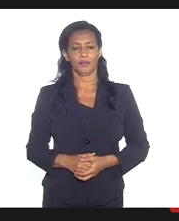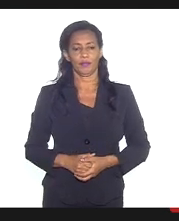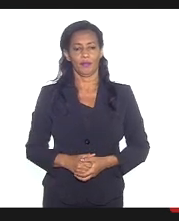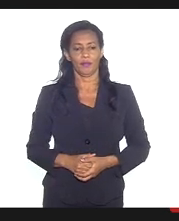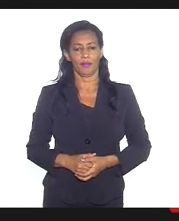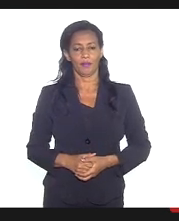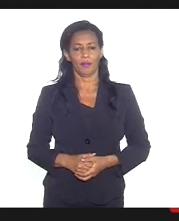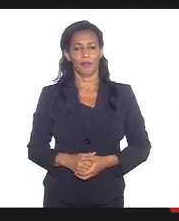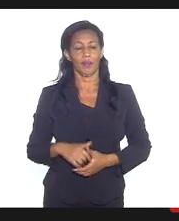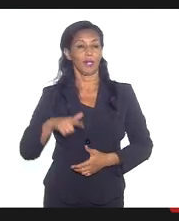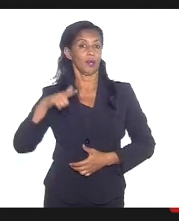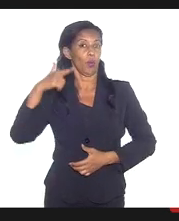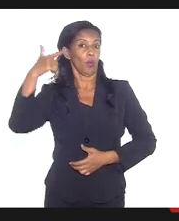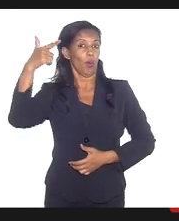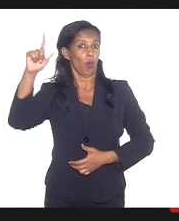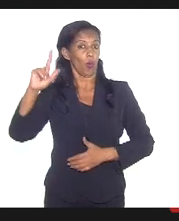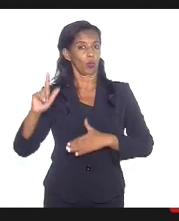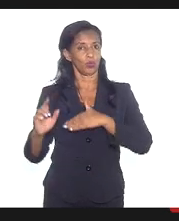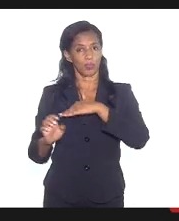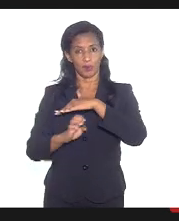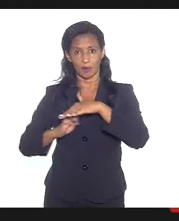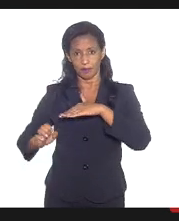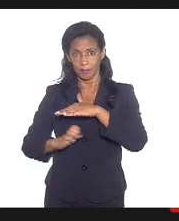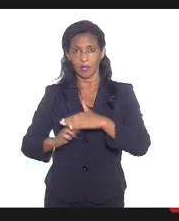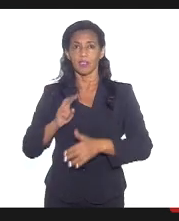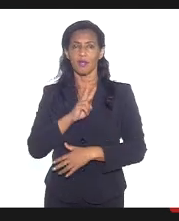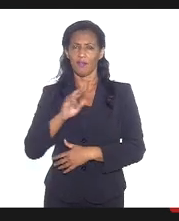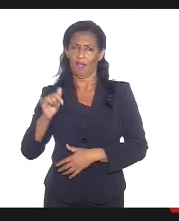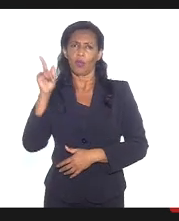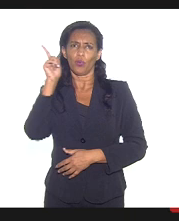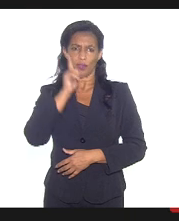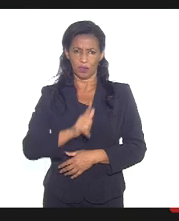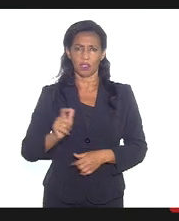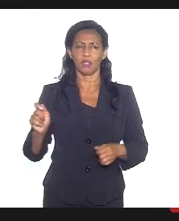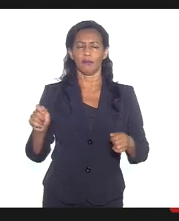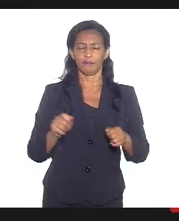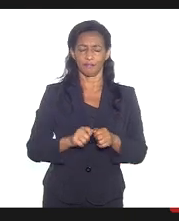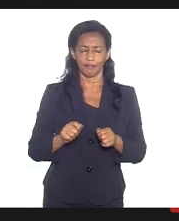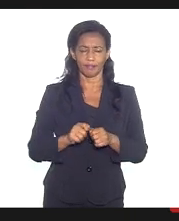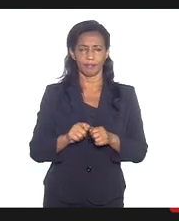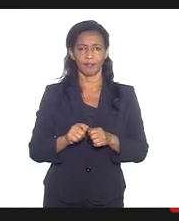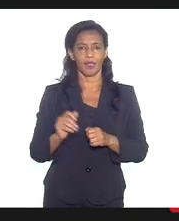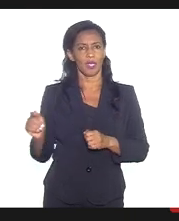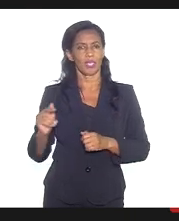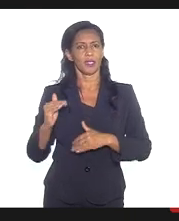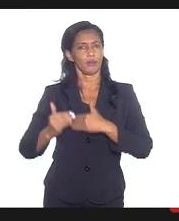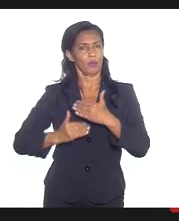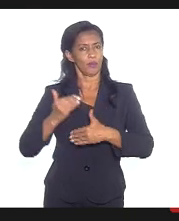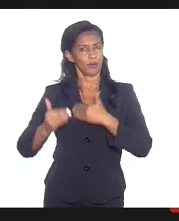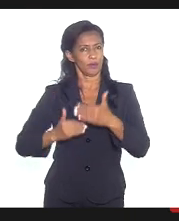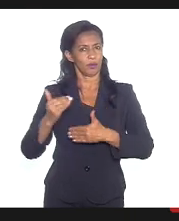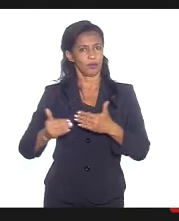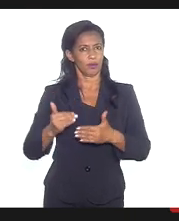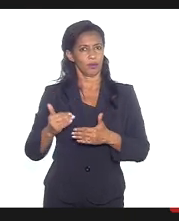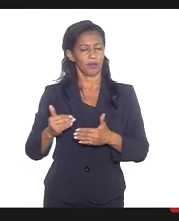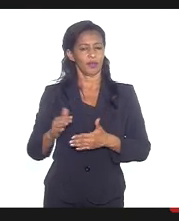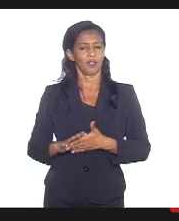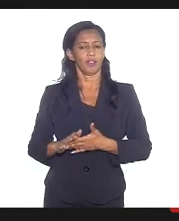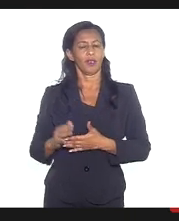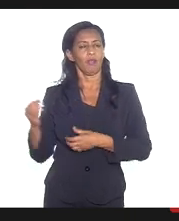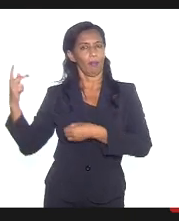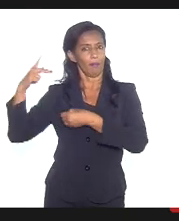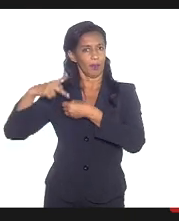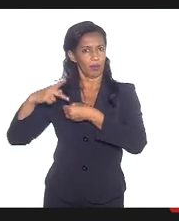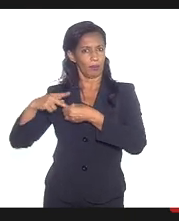Então, uma outra empresa vai conseguir fazer esse processamento nas instalações da